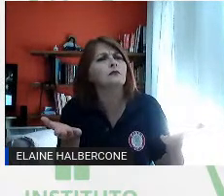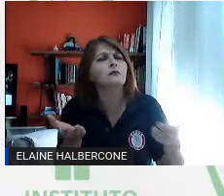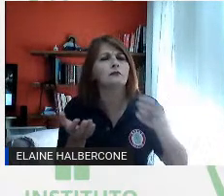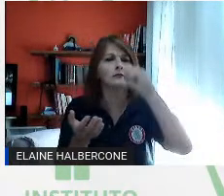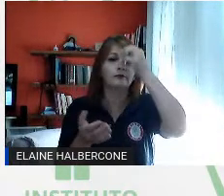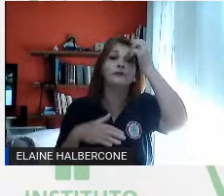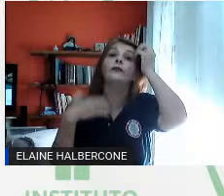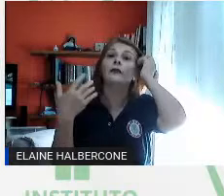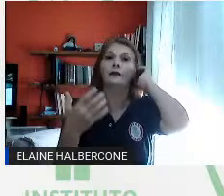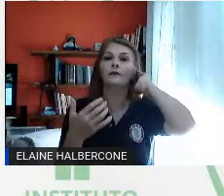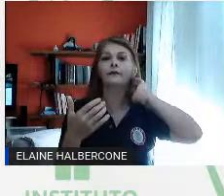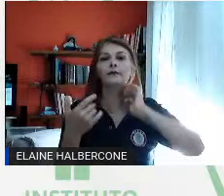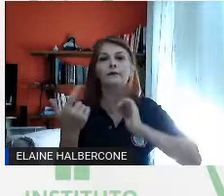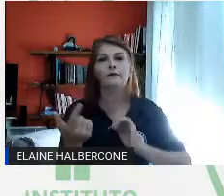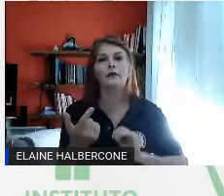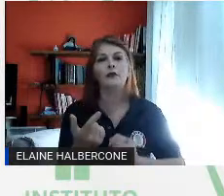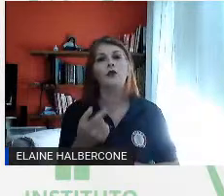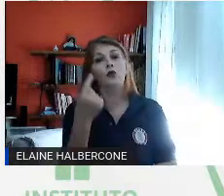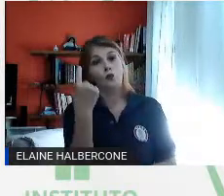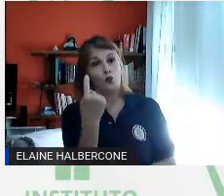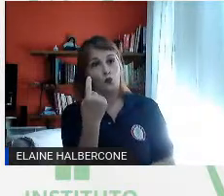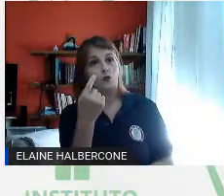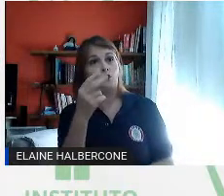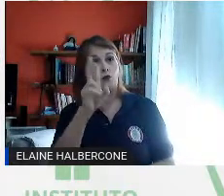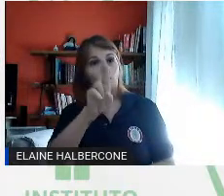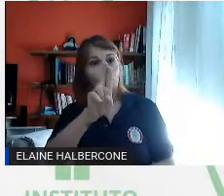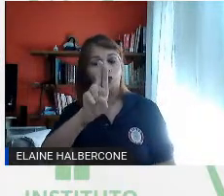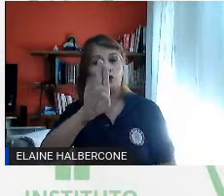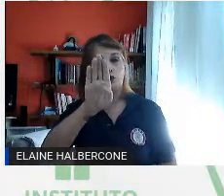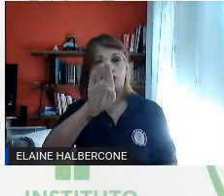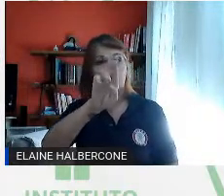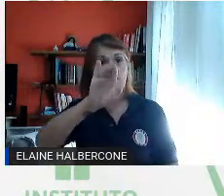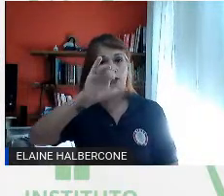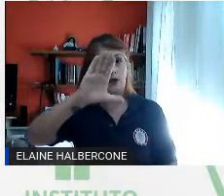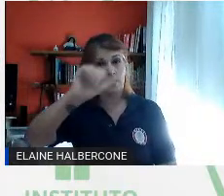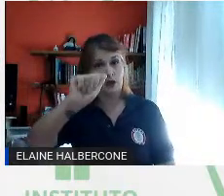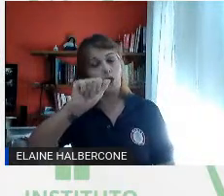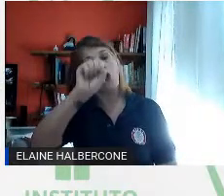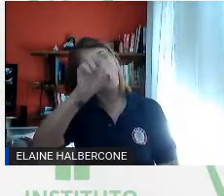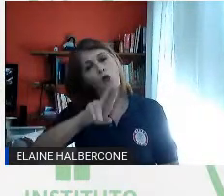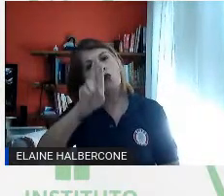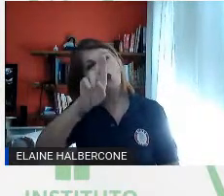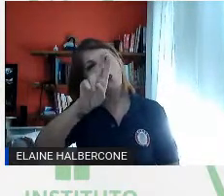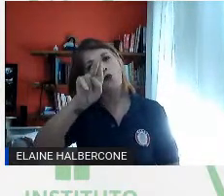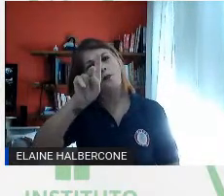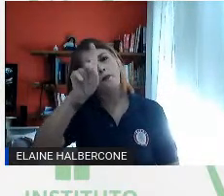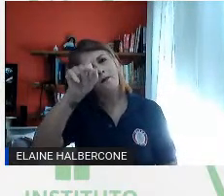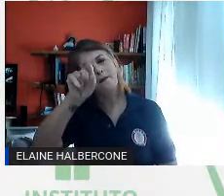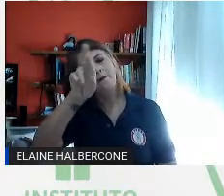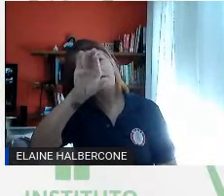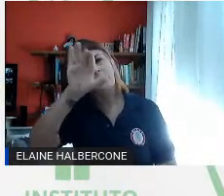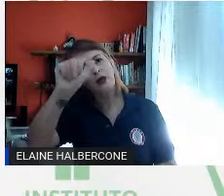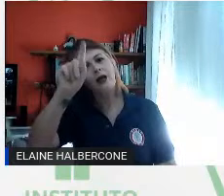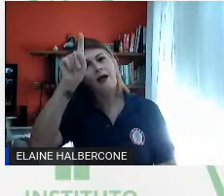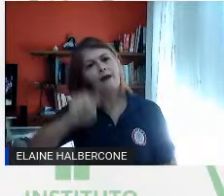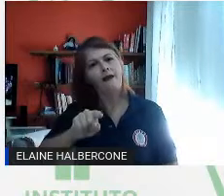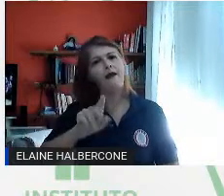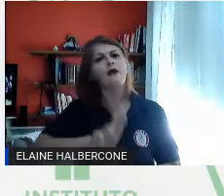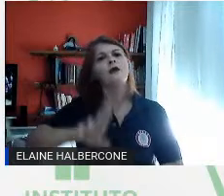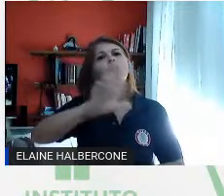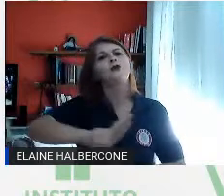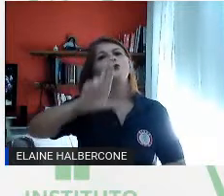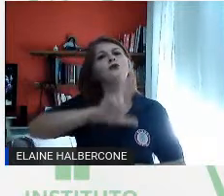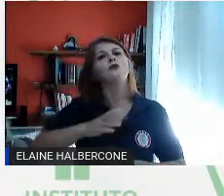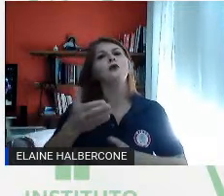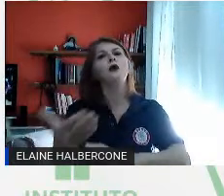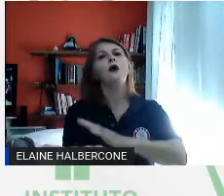Então, uma rúbrica ou rubrica é uma ferramenta que nos auxilia